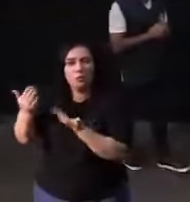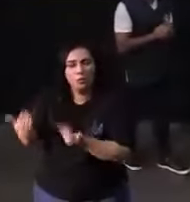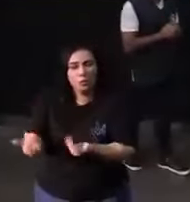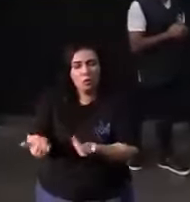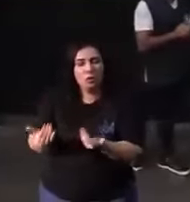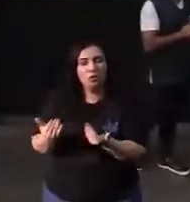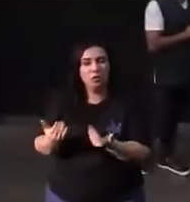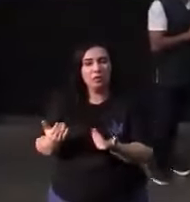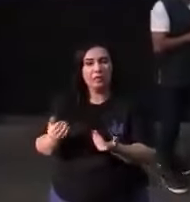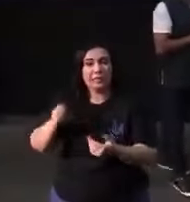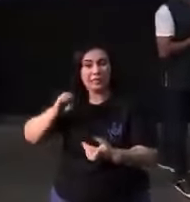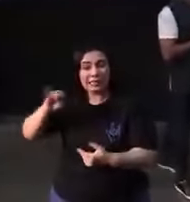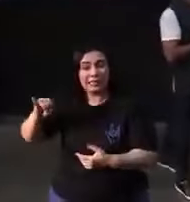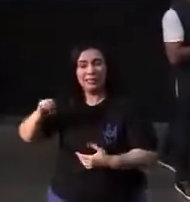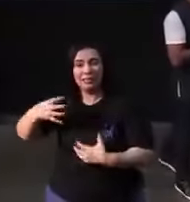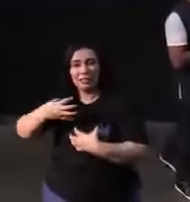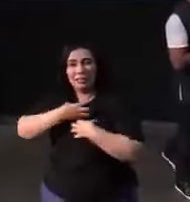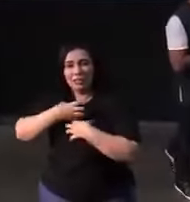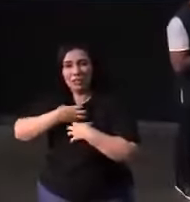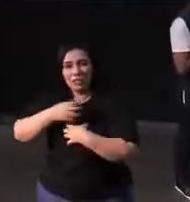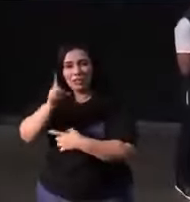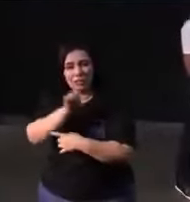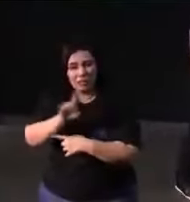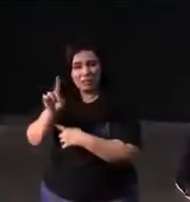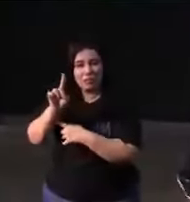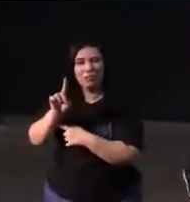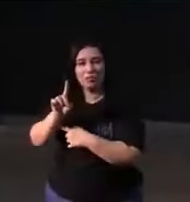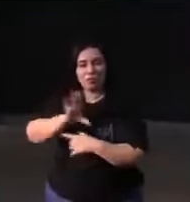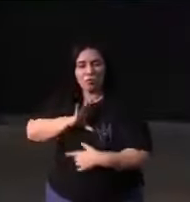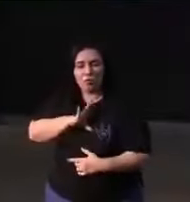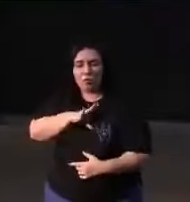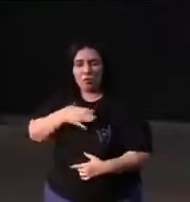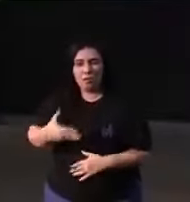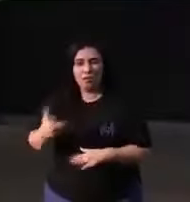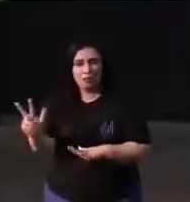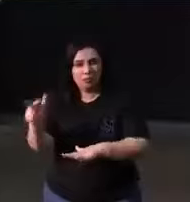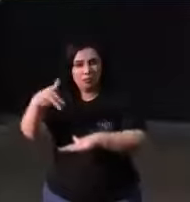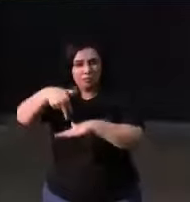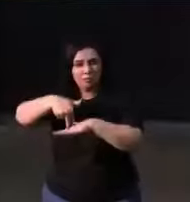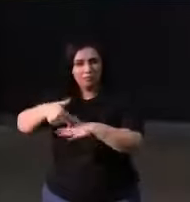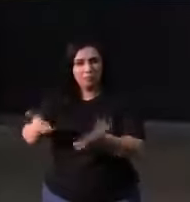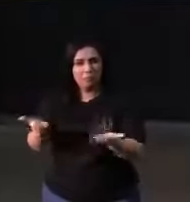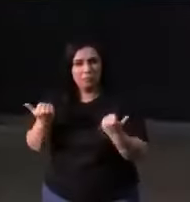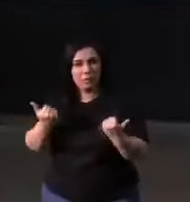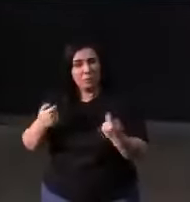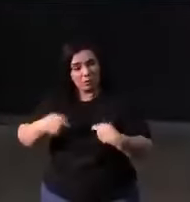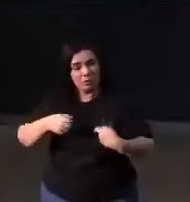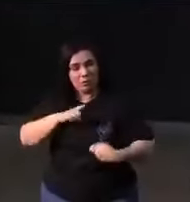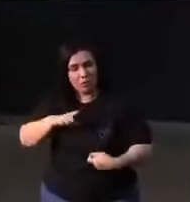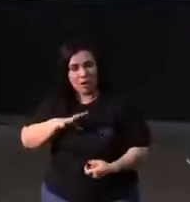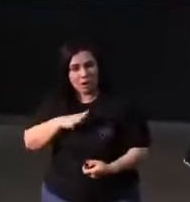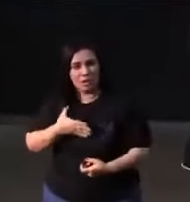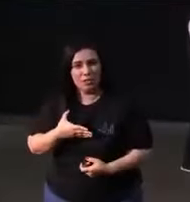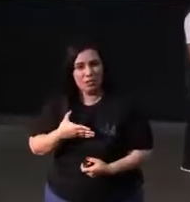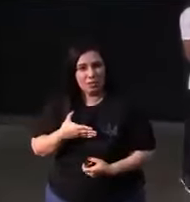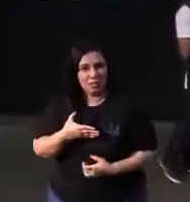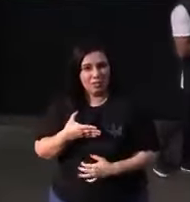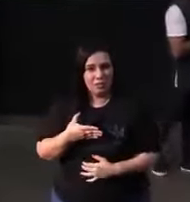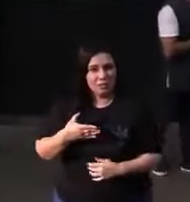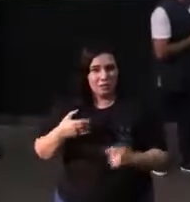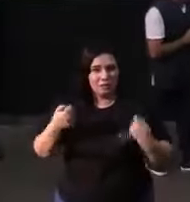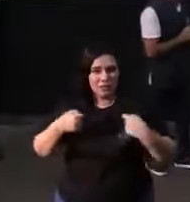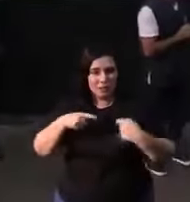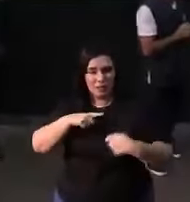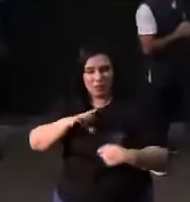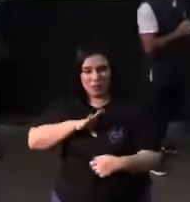certamente, se Deus falou ao teu coração, tenha coragem. Tem que ter coragem. Tem que ter